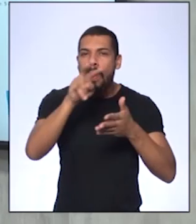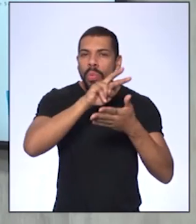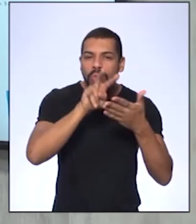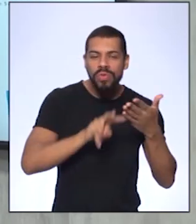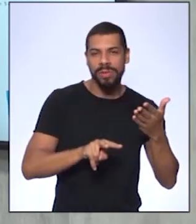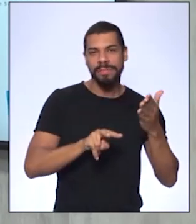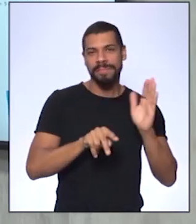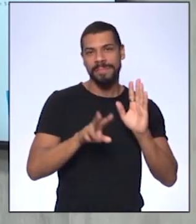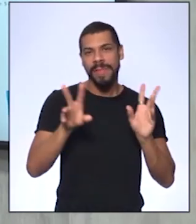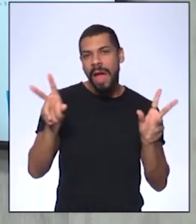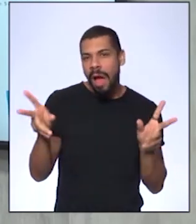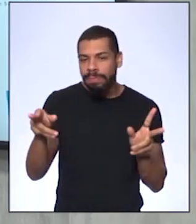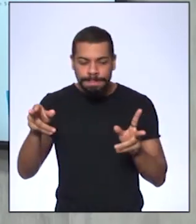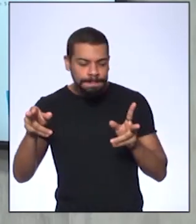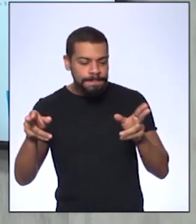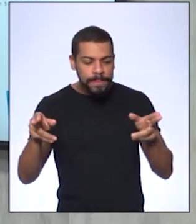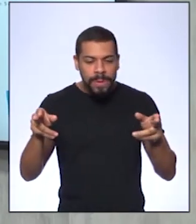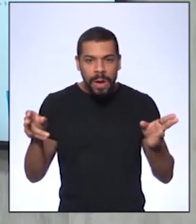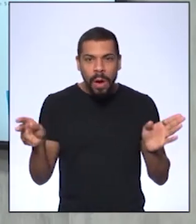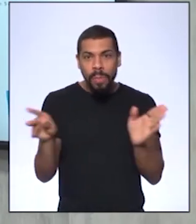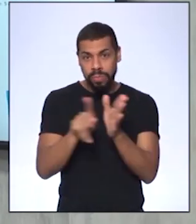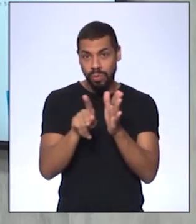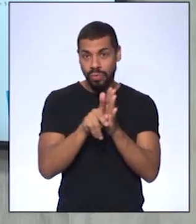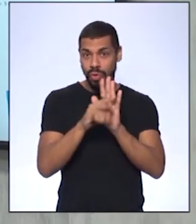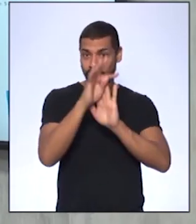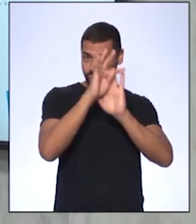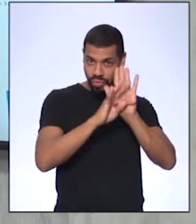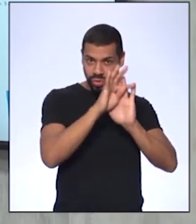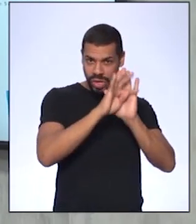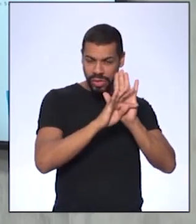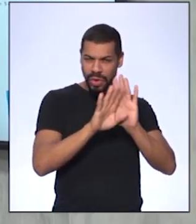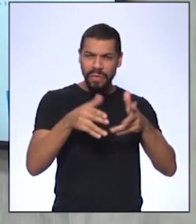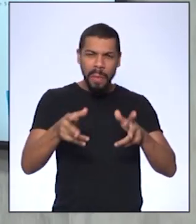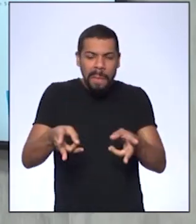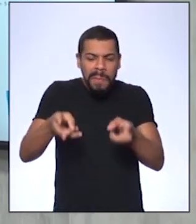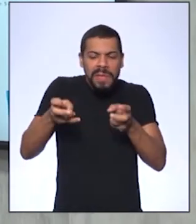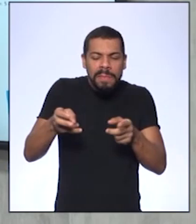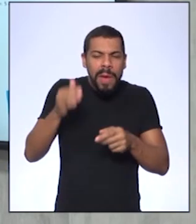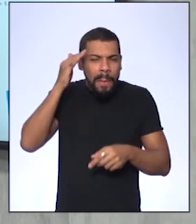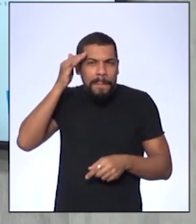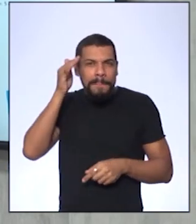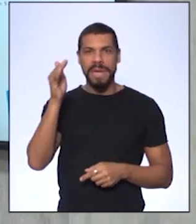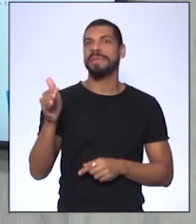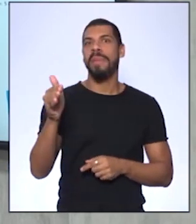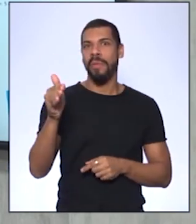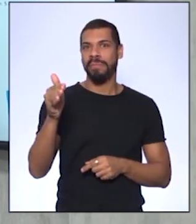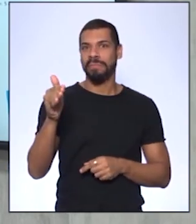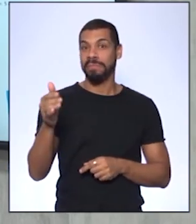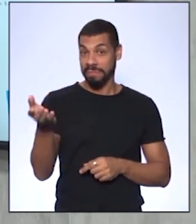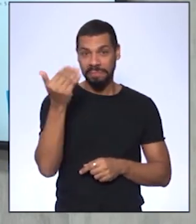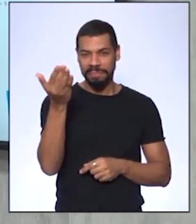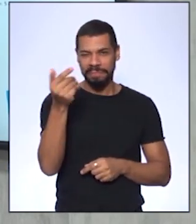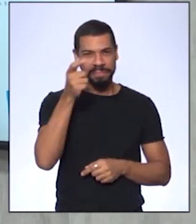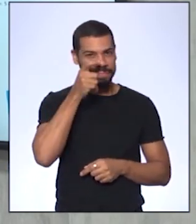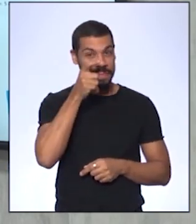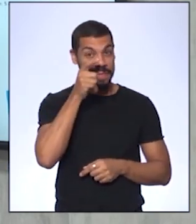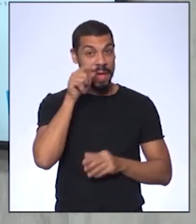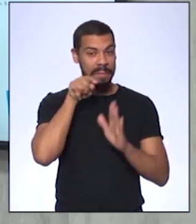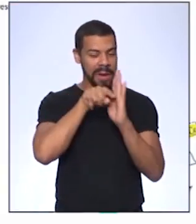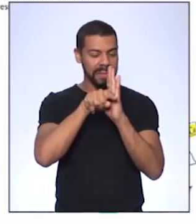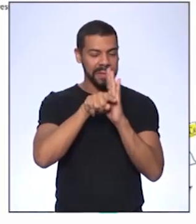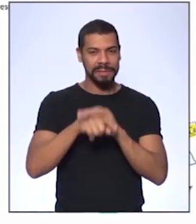um recorte a partir de um texto já lido. Então, vamos ver qual é o recorte desse texto. Vamos voltar para a questão? Volta aqui com